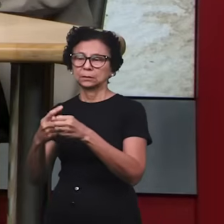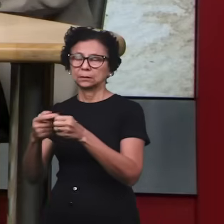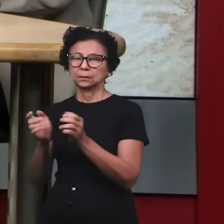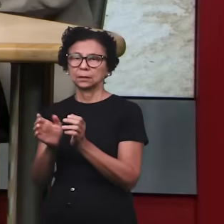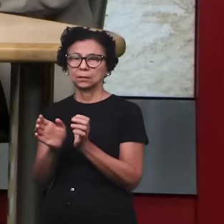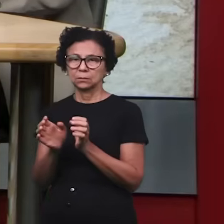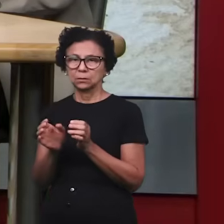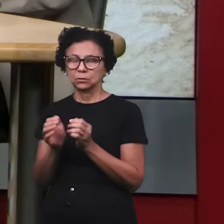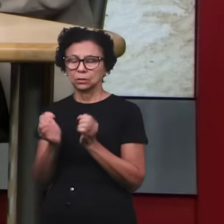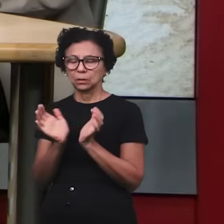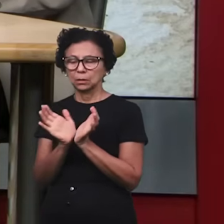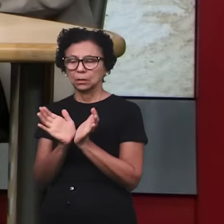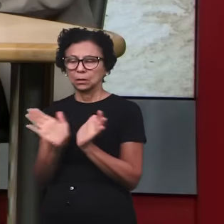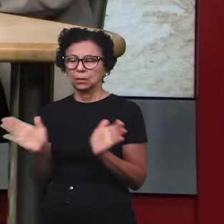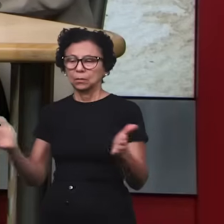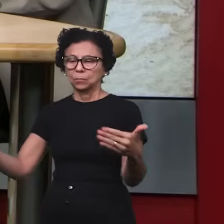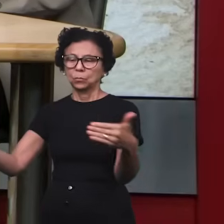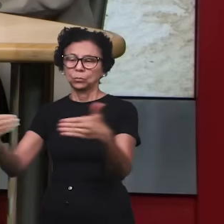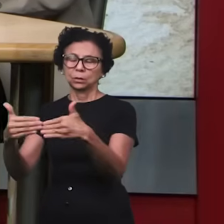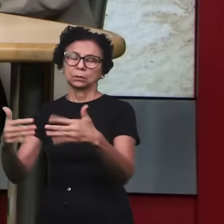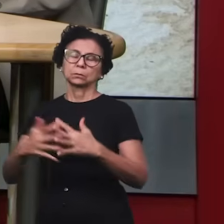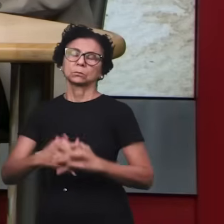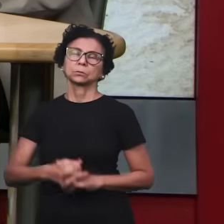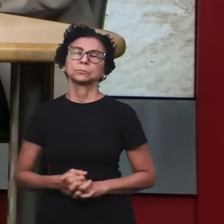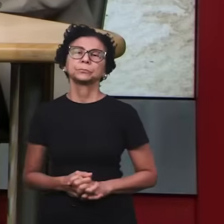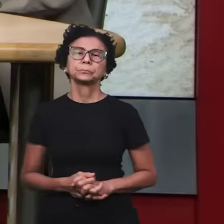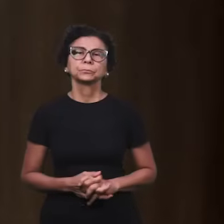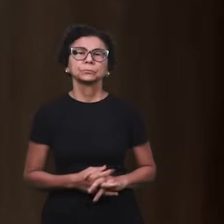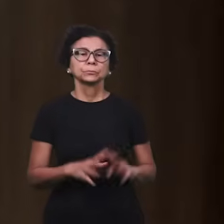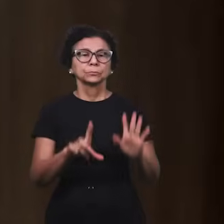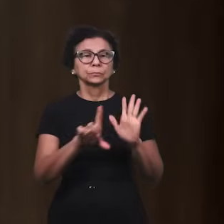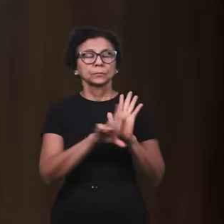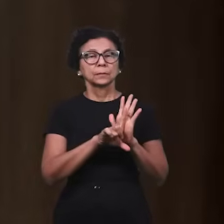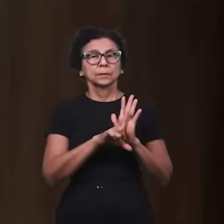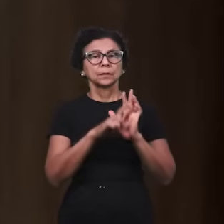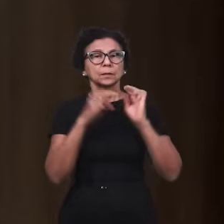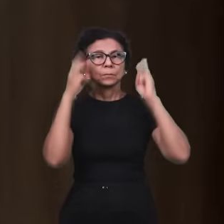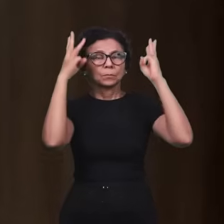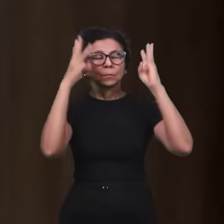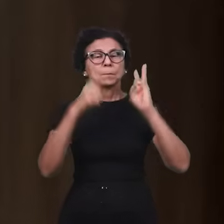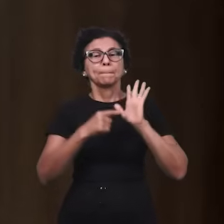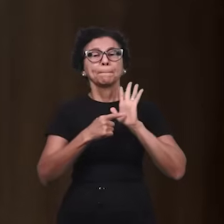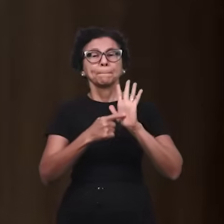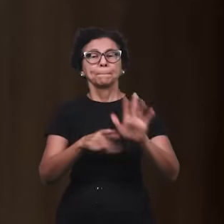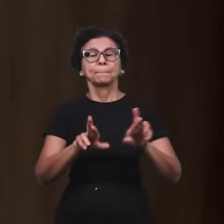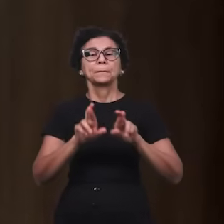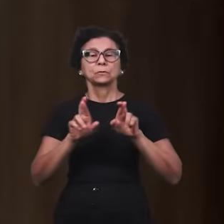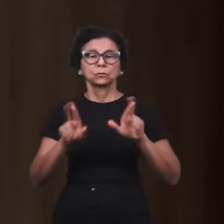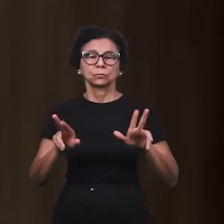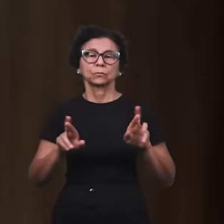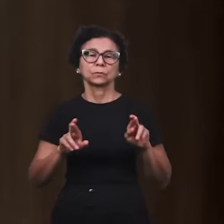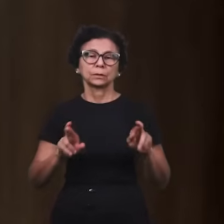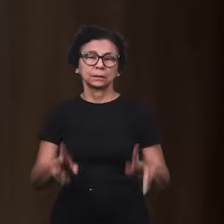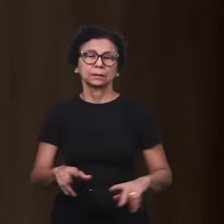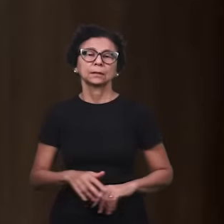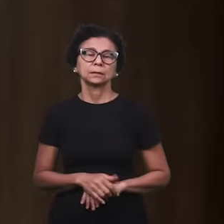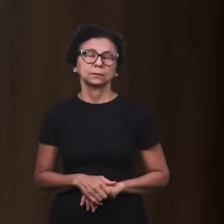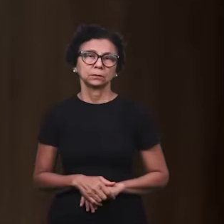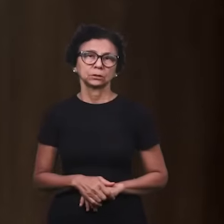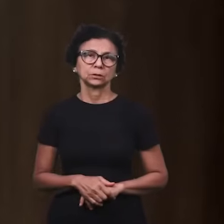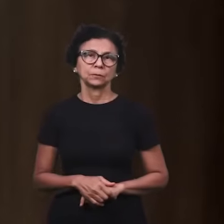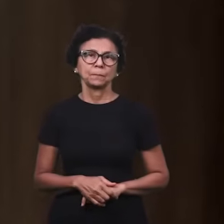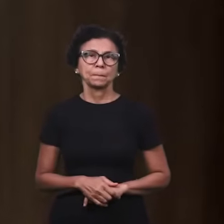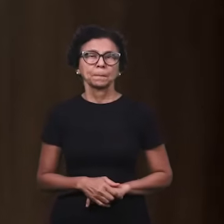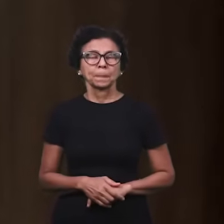lei faz a diferença, a lei aqui de Moisés, é porque a casa construída